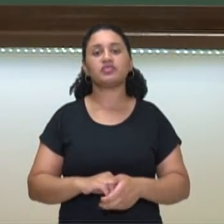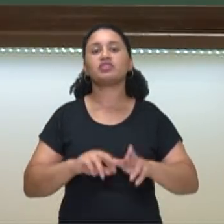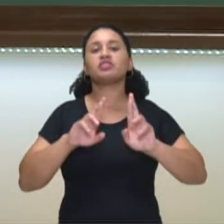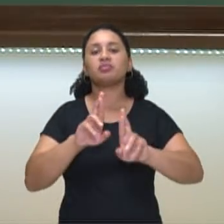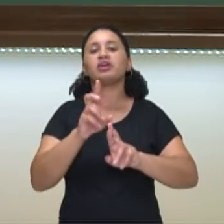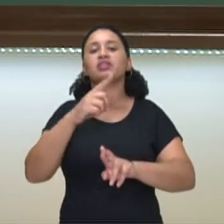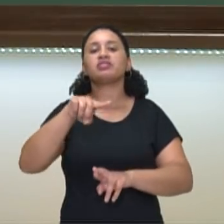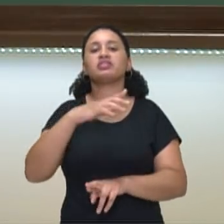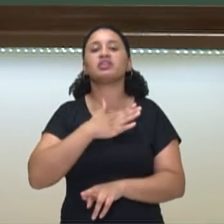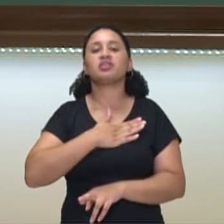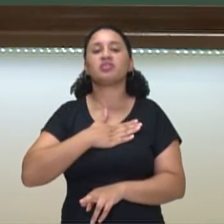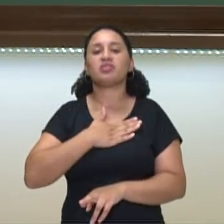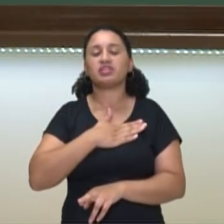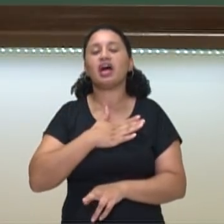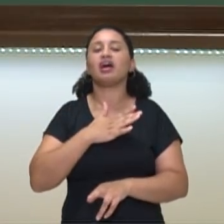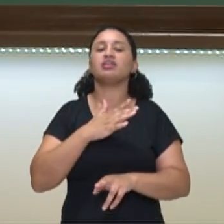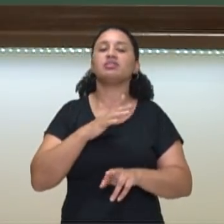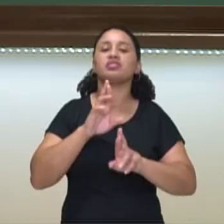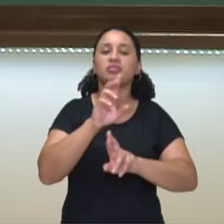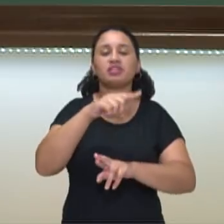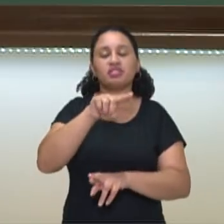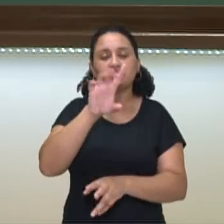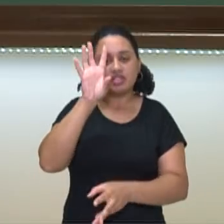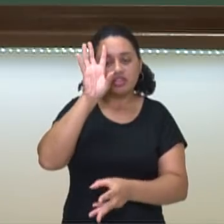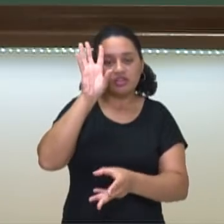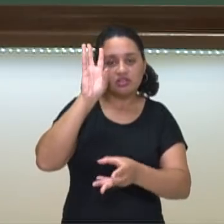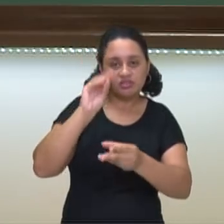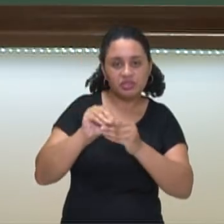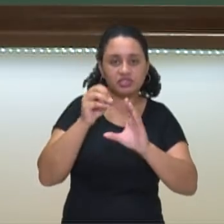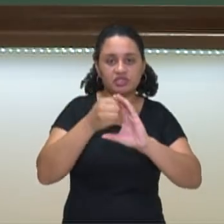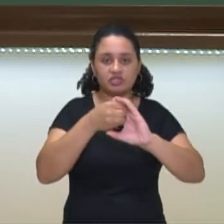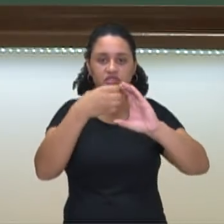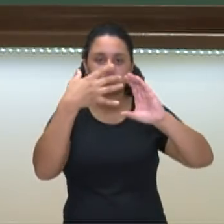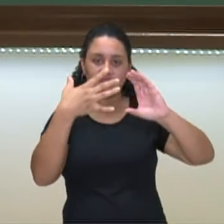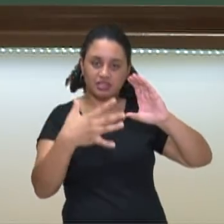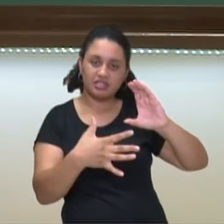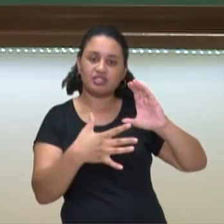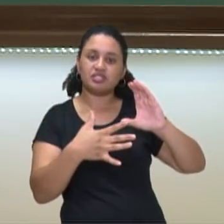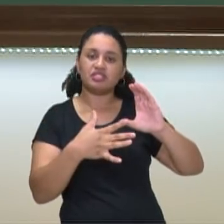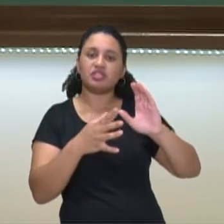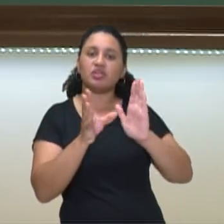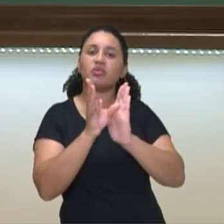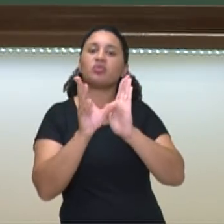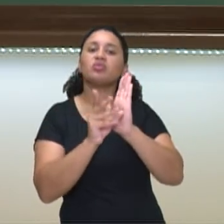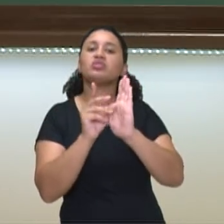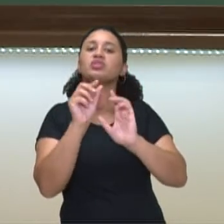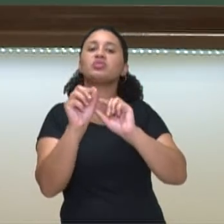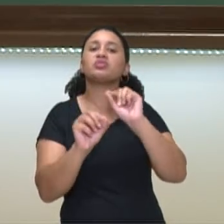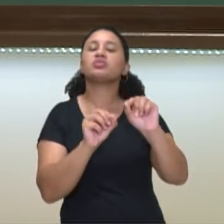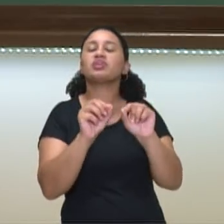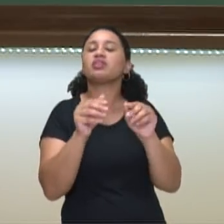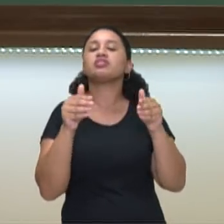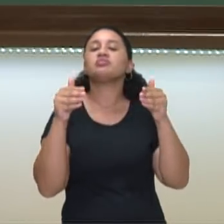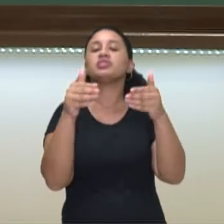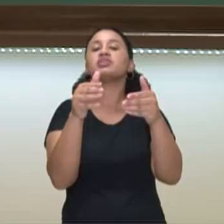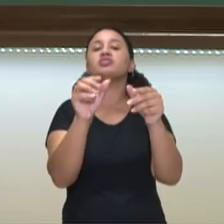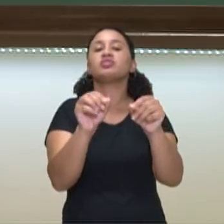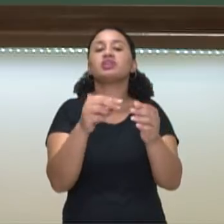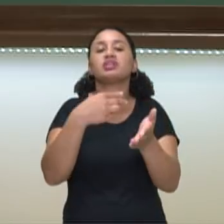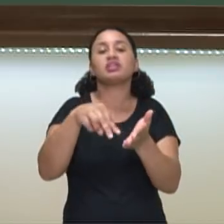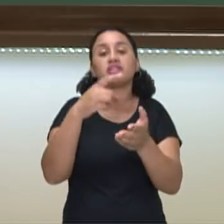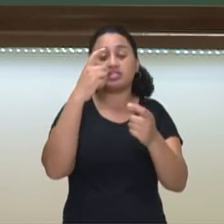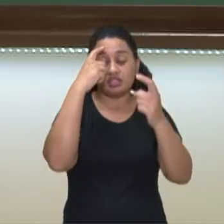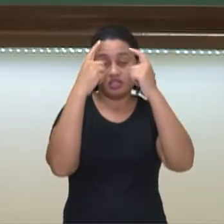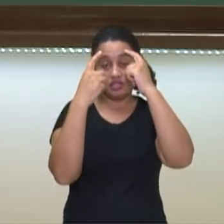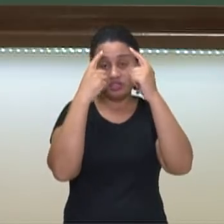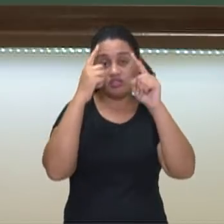Espero que vocês tenham compreendido bem essas características, tá? Nós falamos aqui especificamente da dança